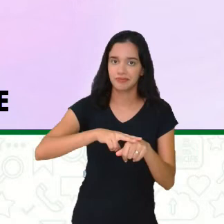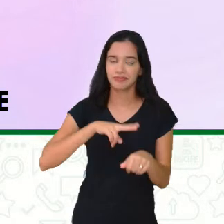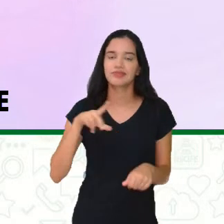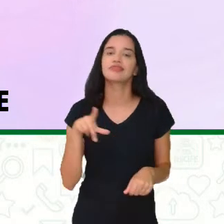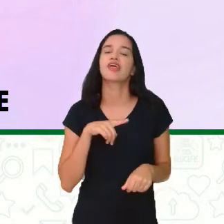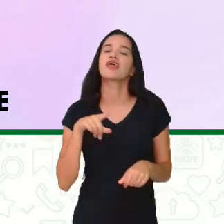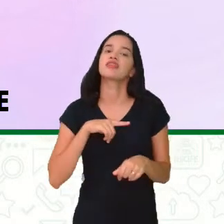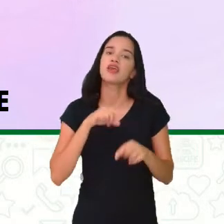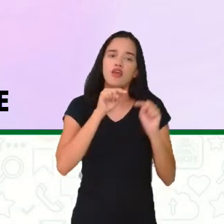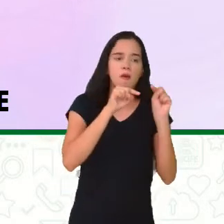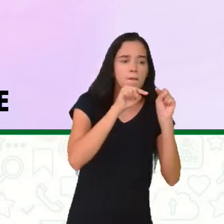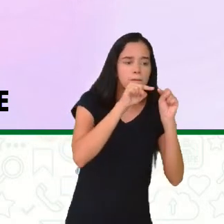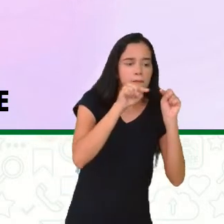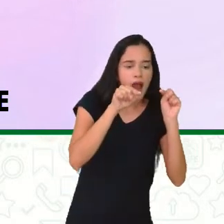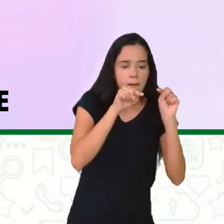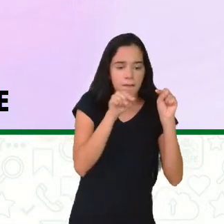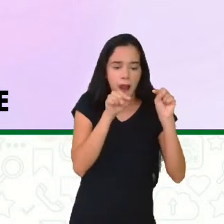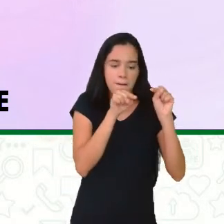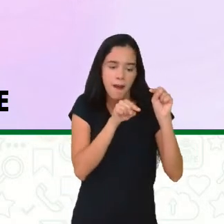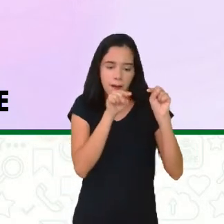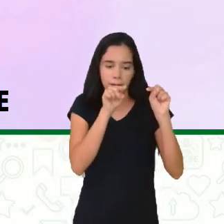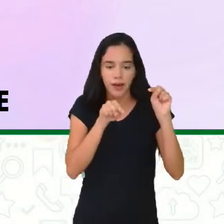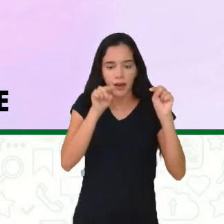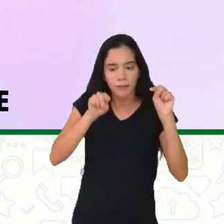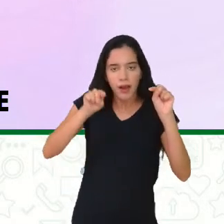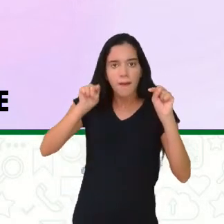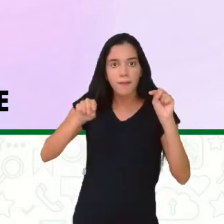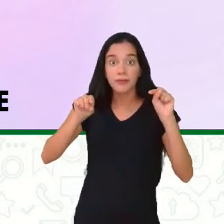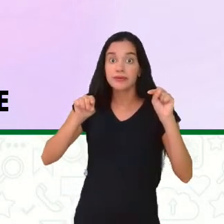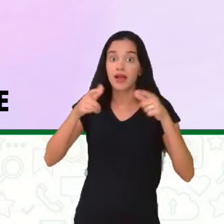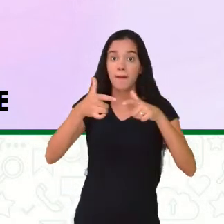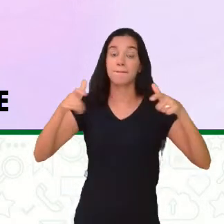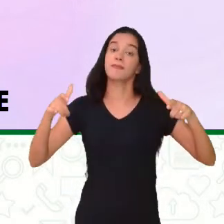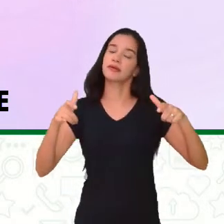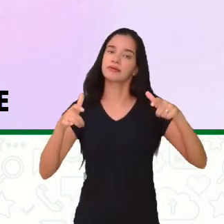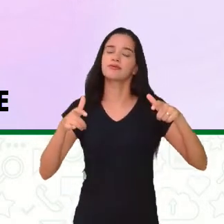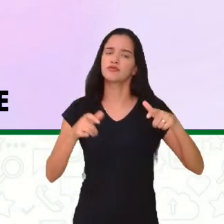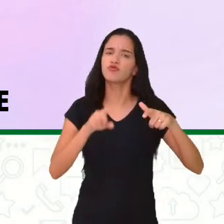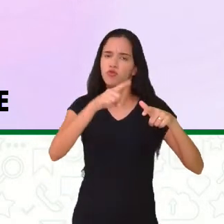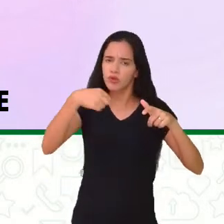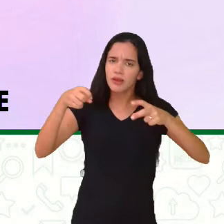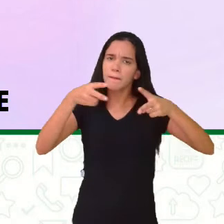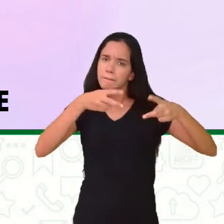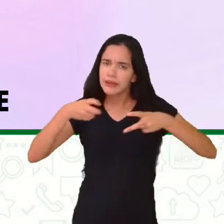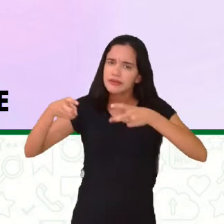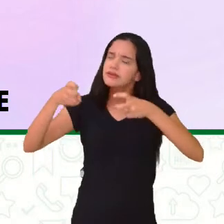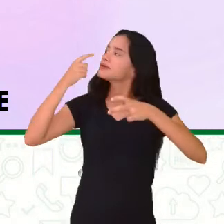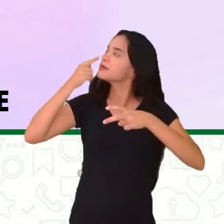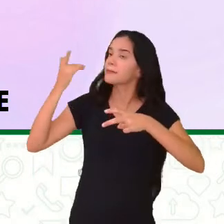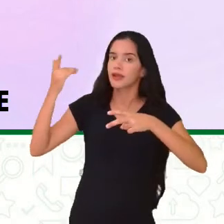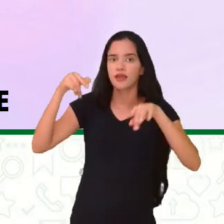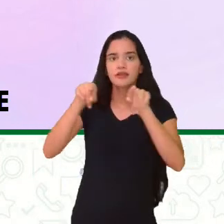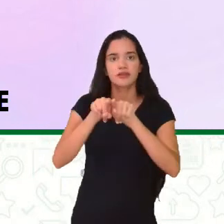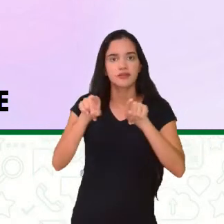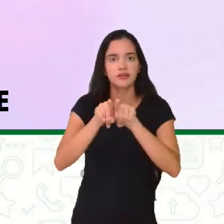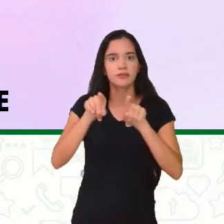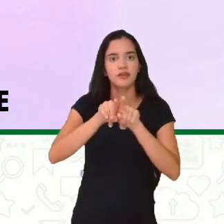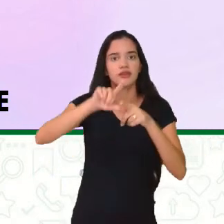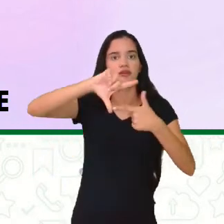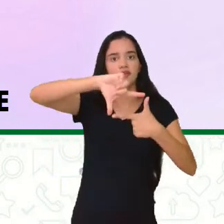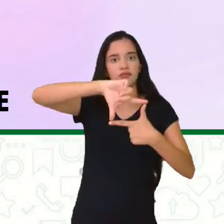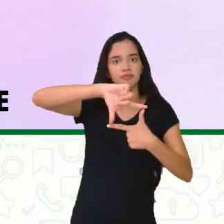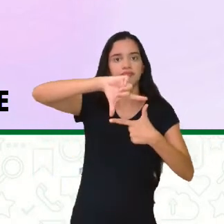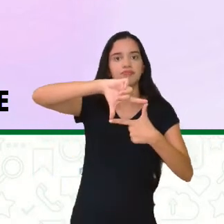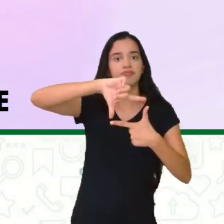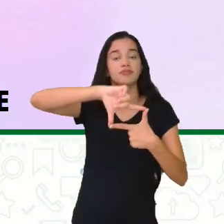mais setinhas, porque também ela é maior, né? Então, você vai perceber que também é um retângulo,